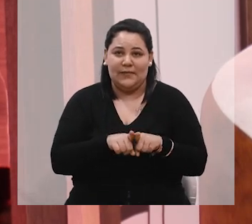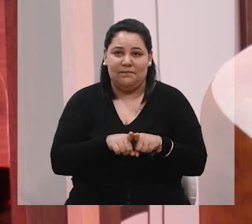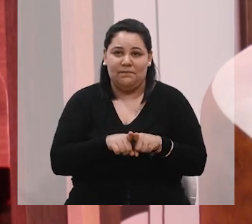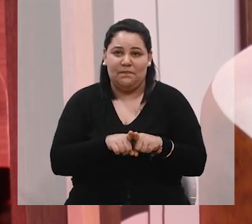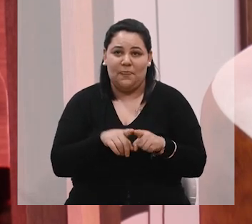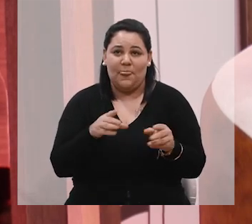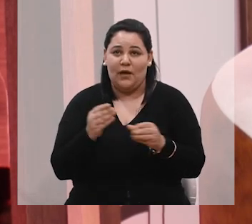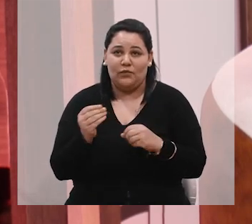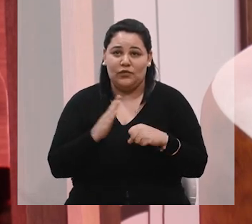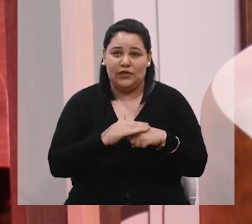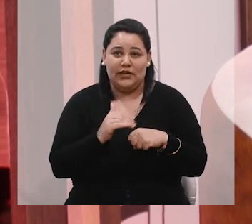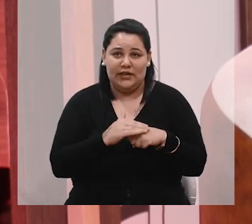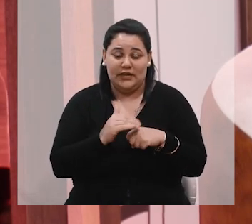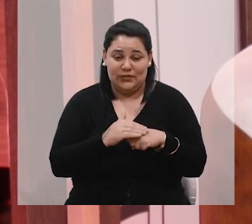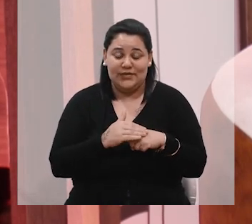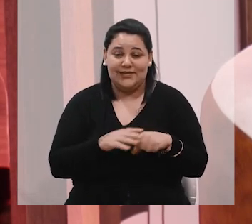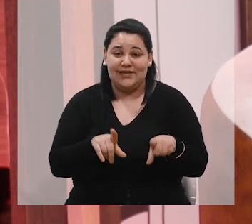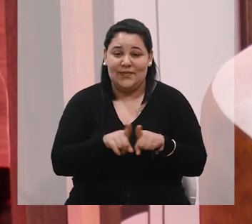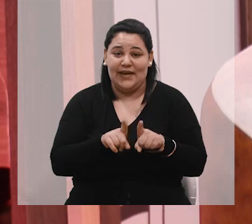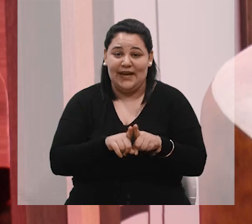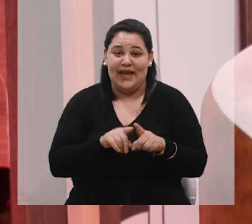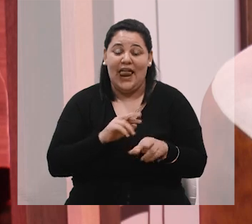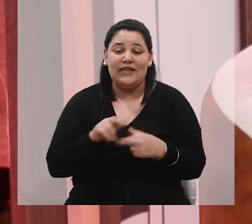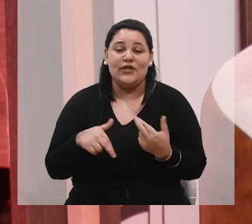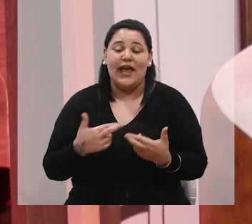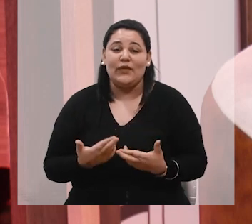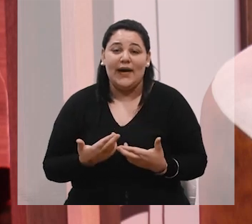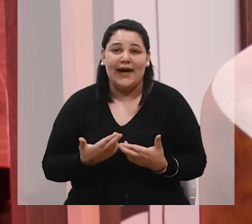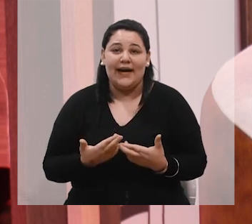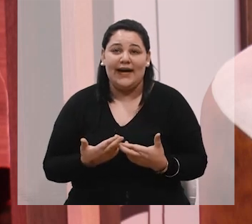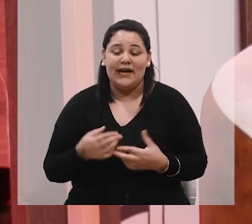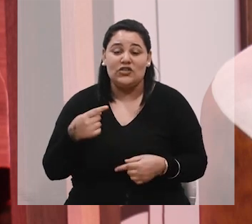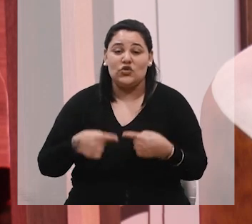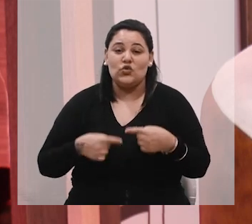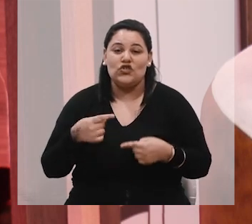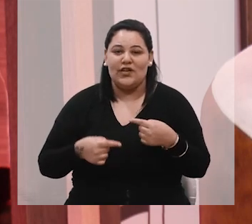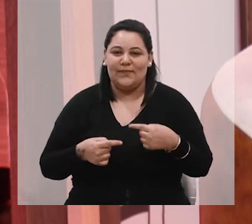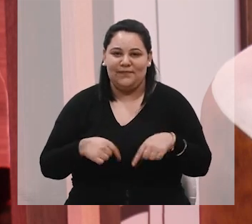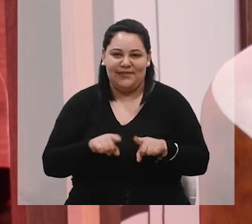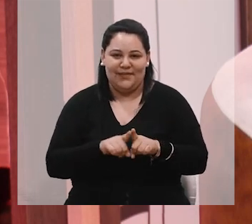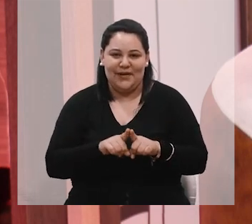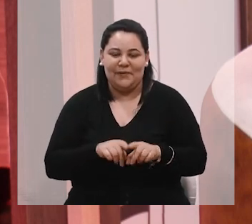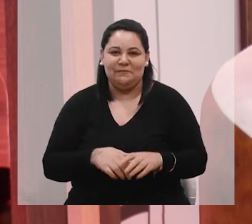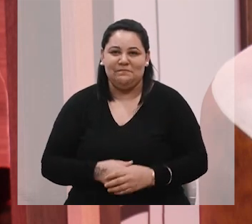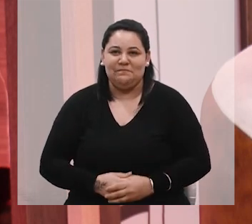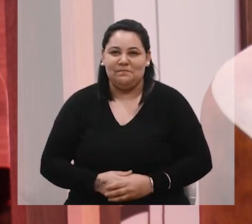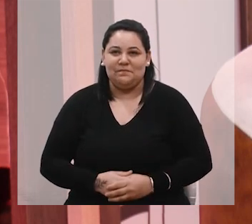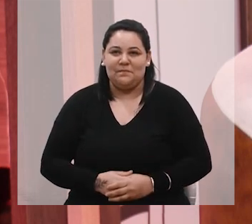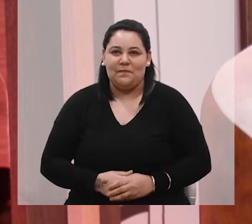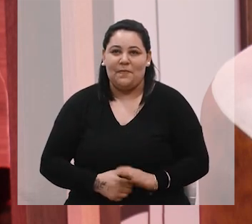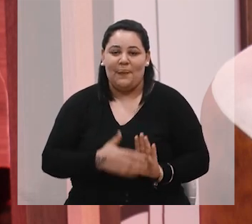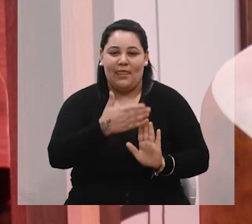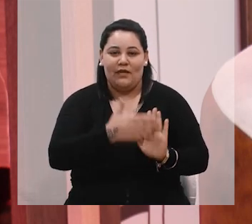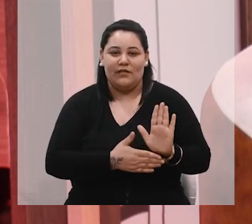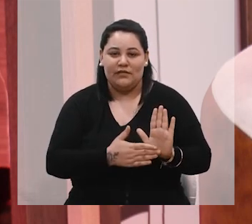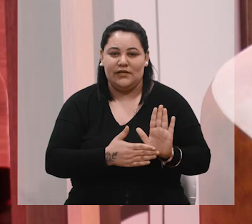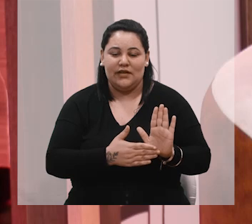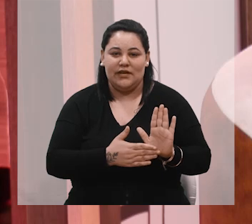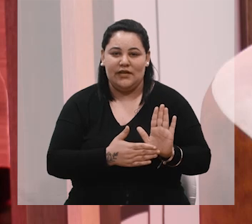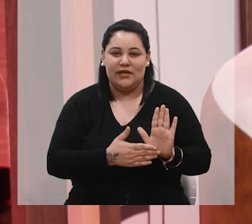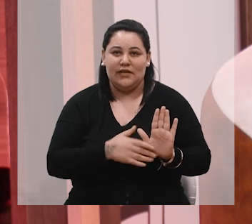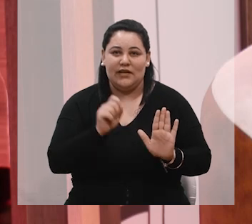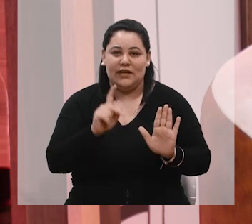muito generosos, inclusive nessa questão de discutir, né? Capista Juliana